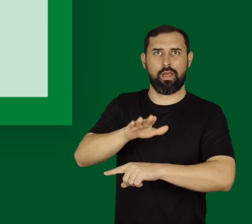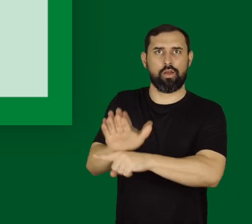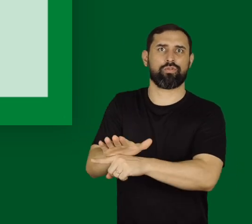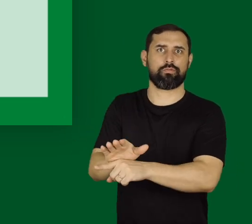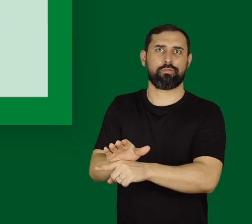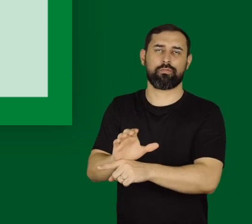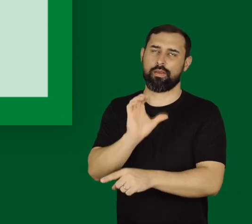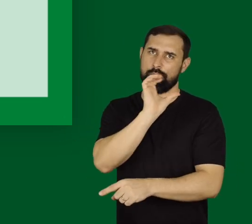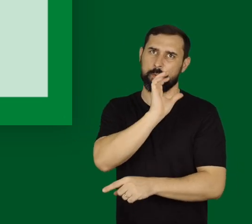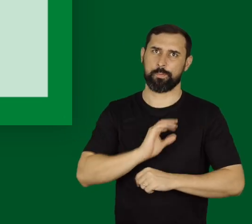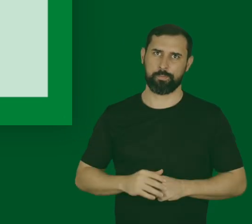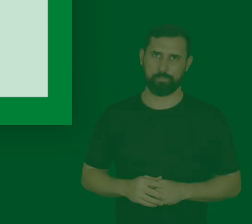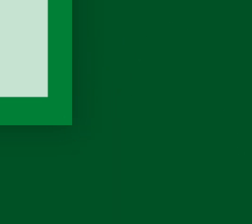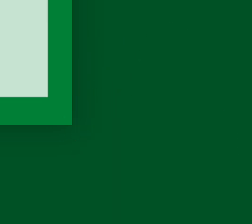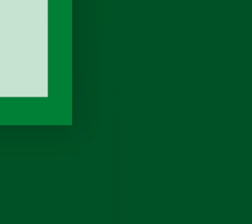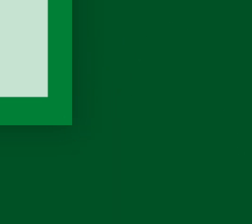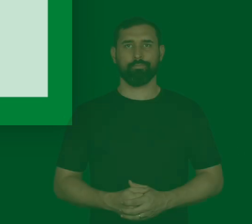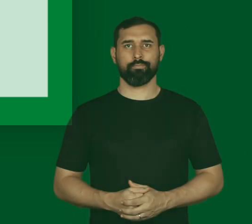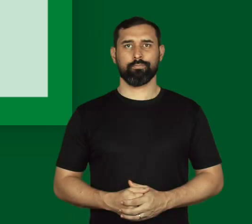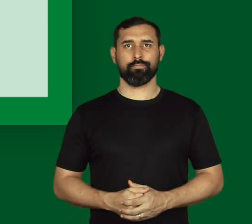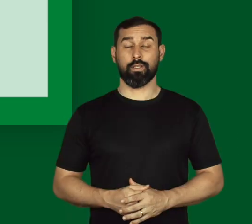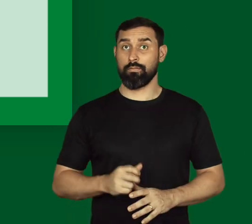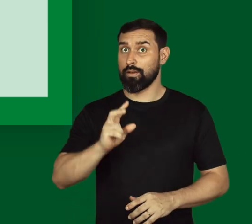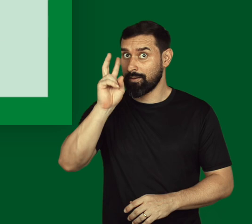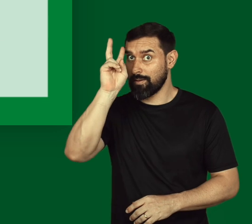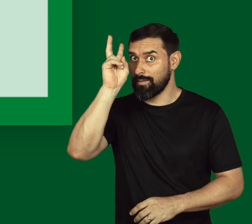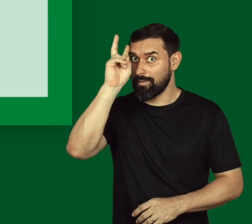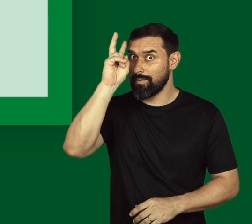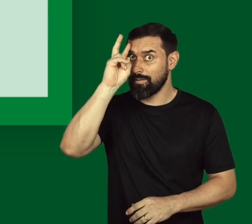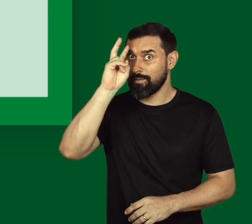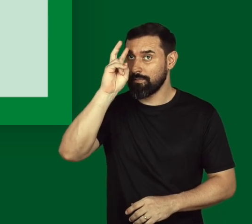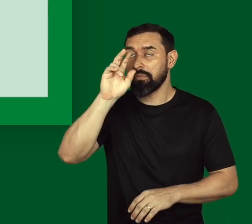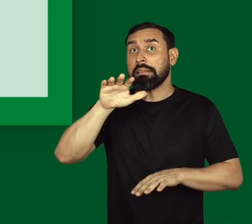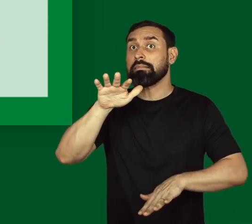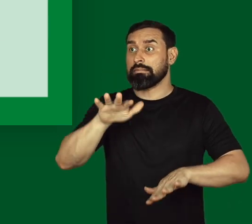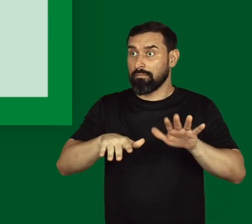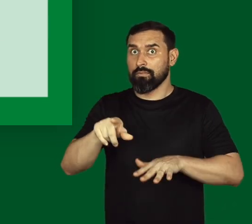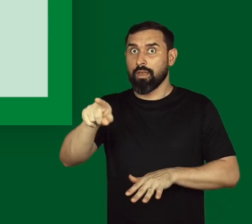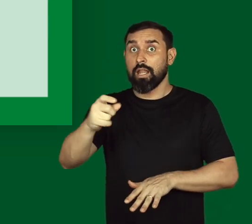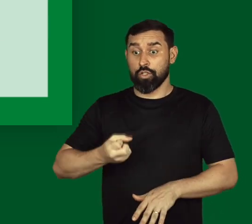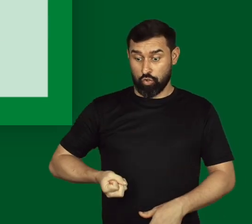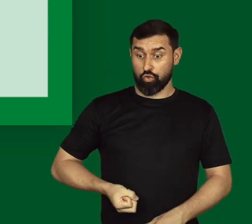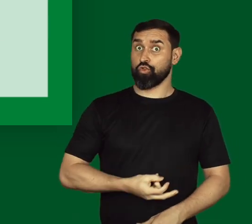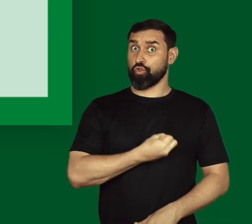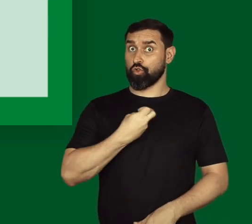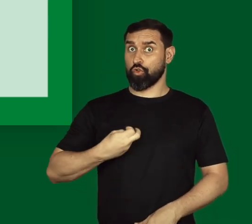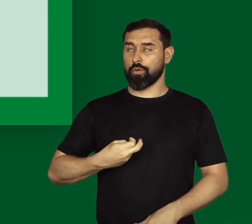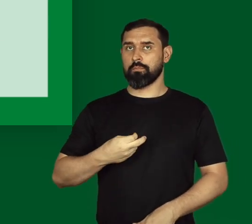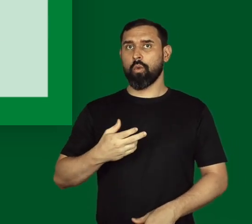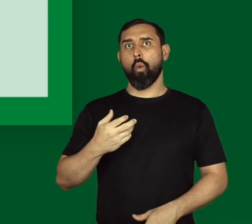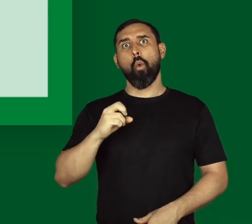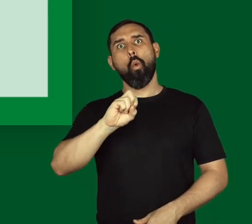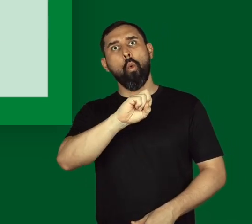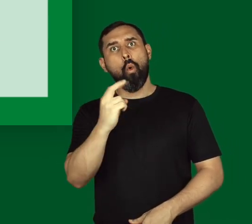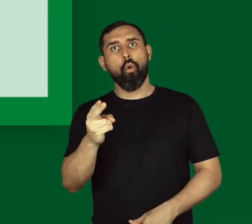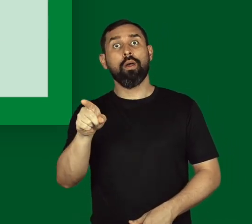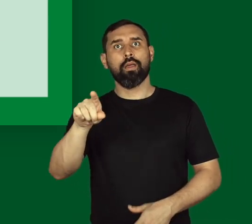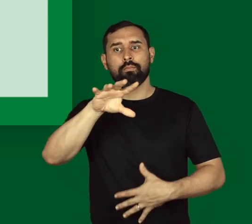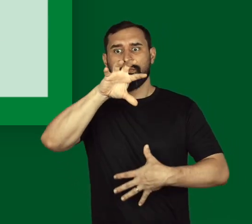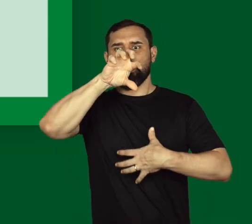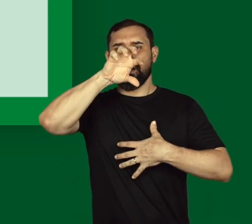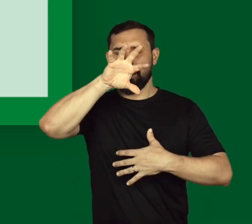lembrar que, mais uma vez enfatizando, esse paciente pode ter tanto um choque como desconforto